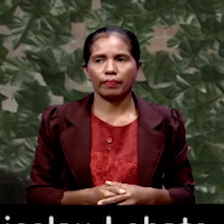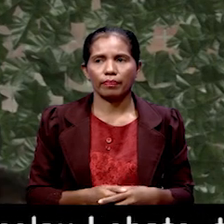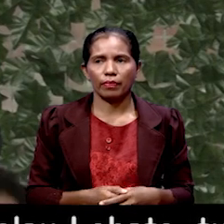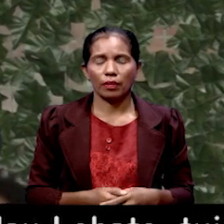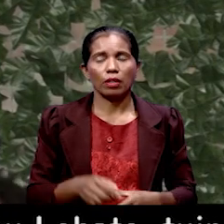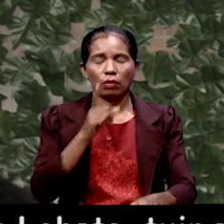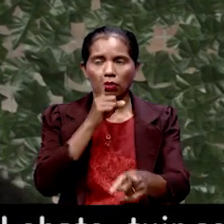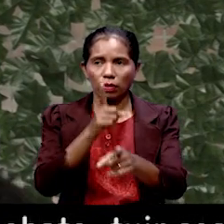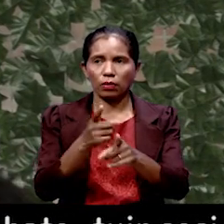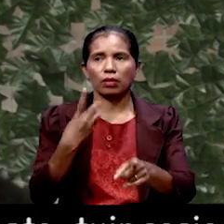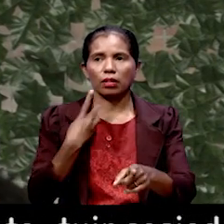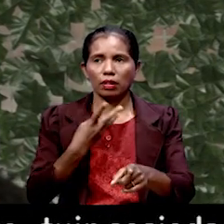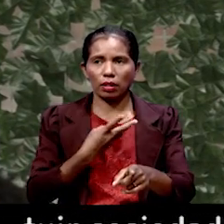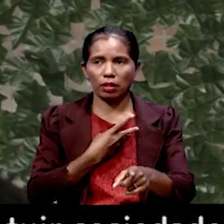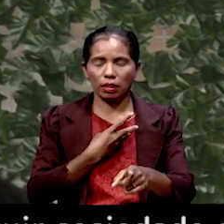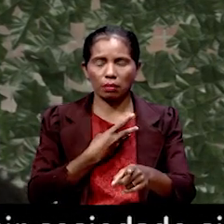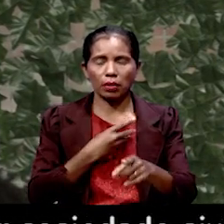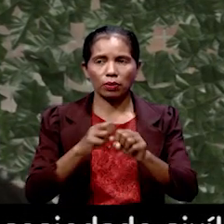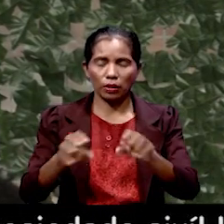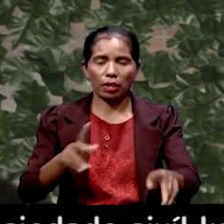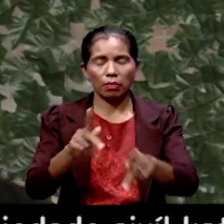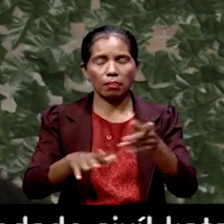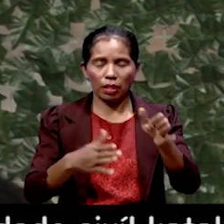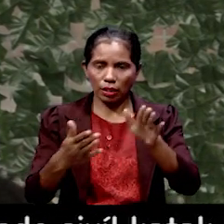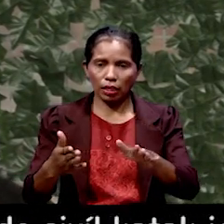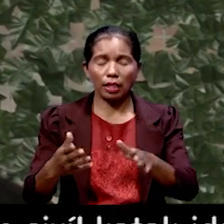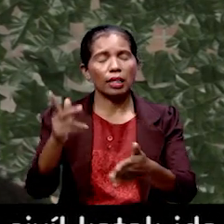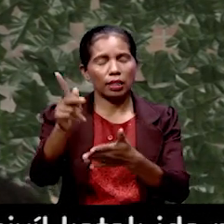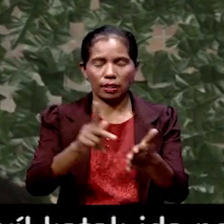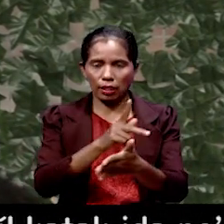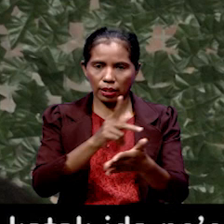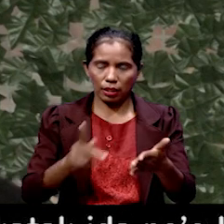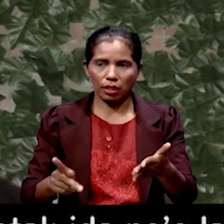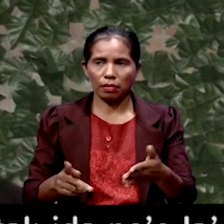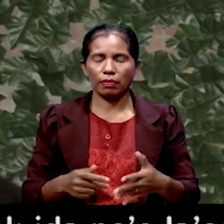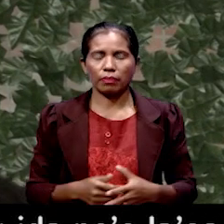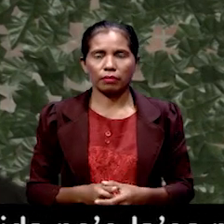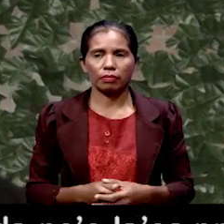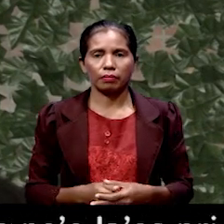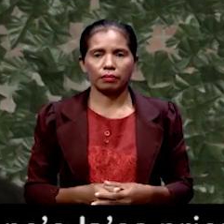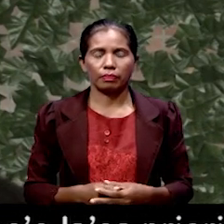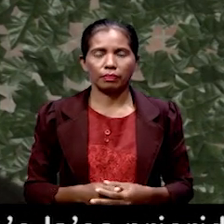Lalo siya iida pa yung sika mga matan niya, may krimi. Lalo siya niya krimi na niya sa niya.